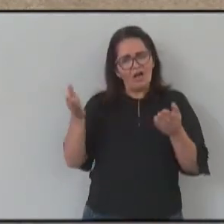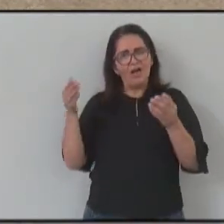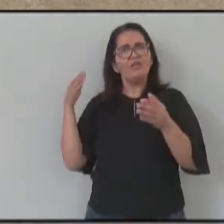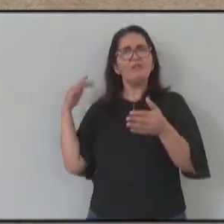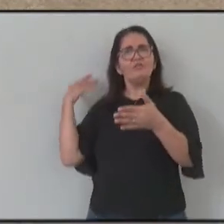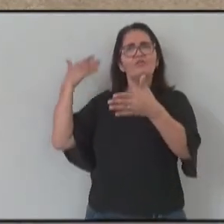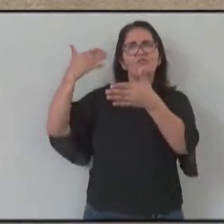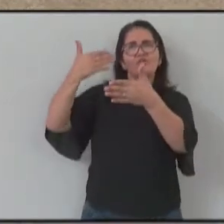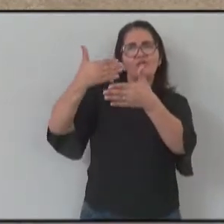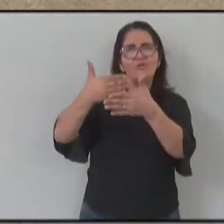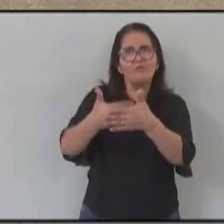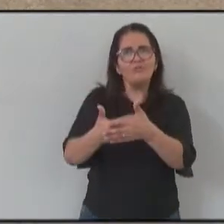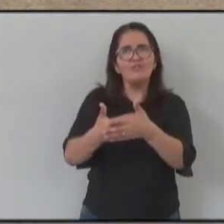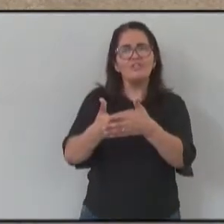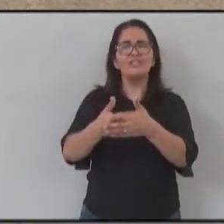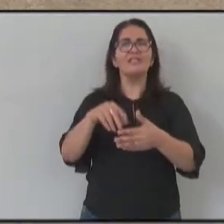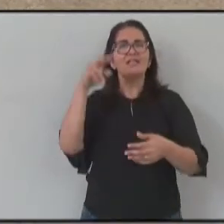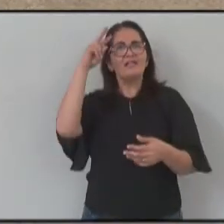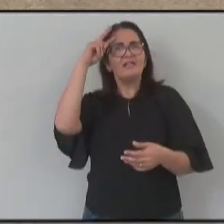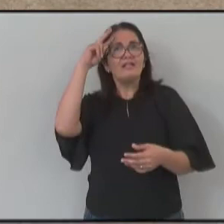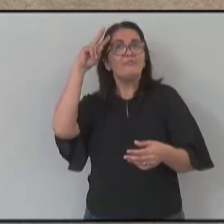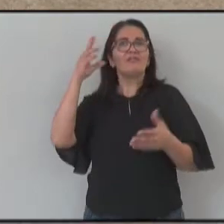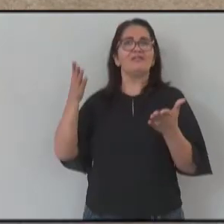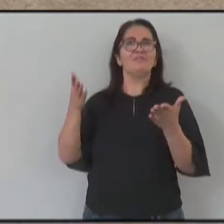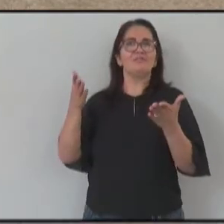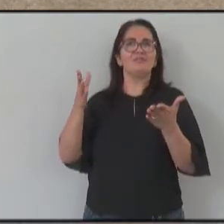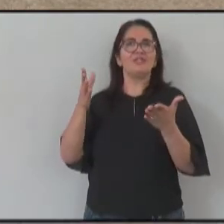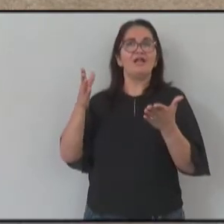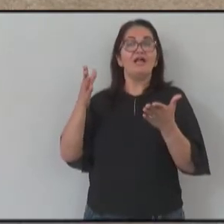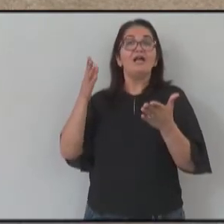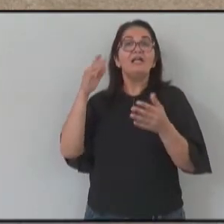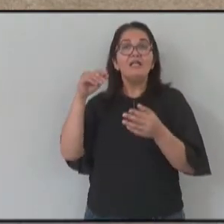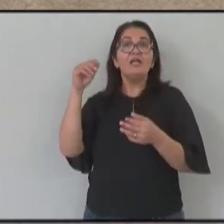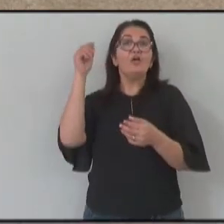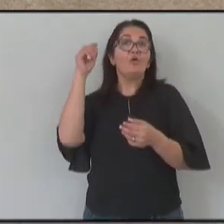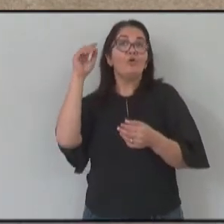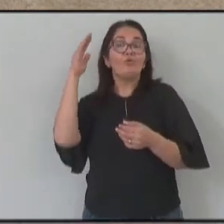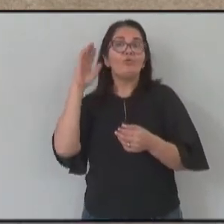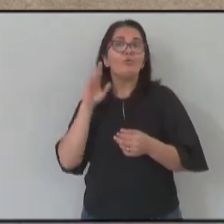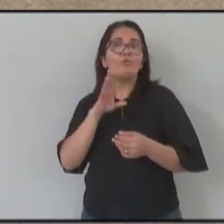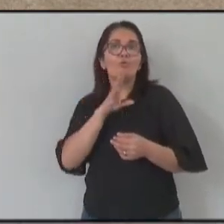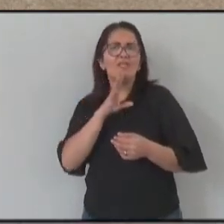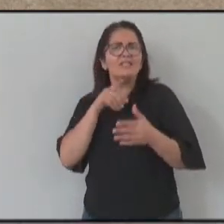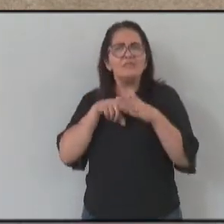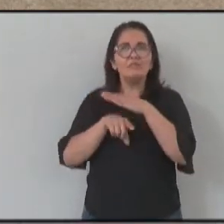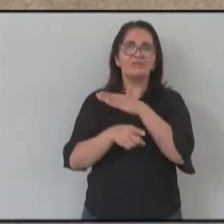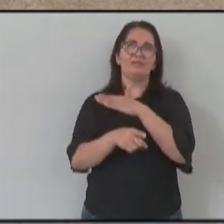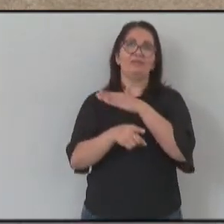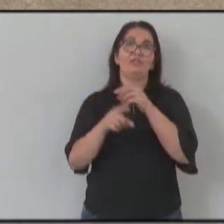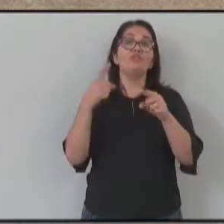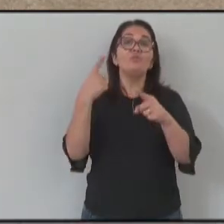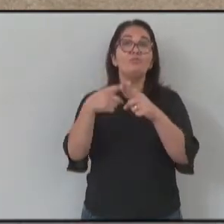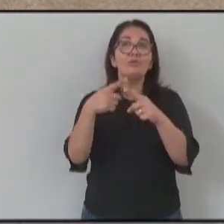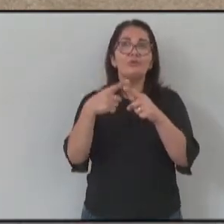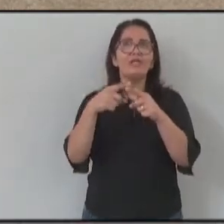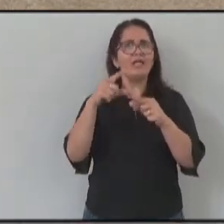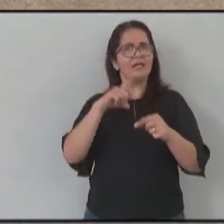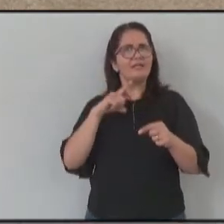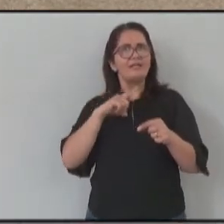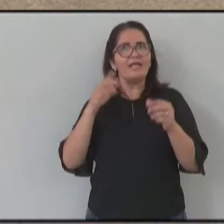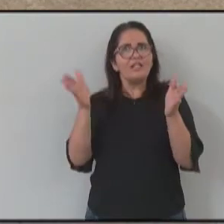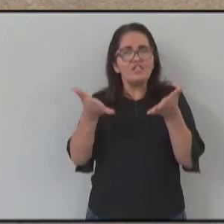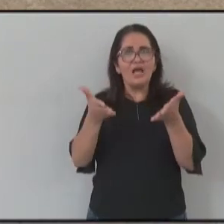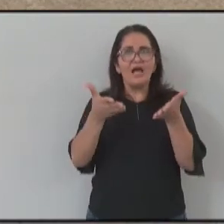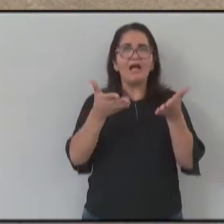foram escritas. E nos dias de hoje, existem 3 cartas